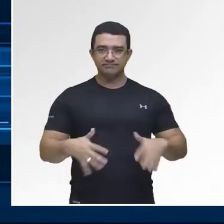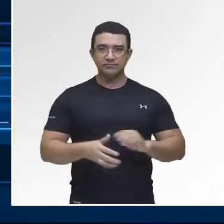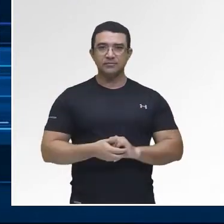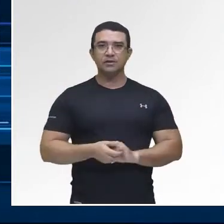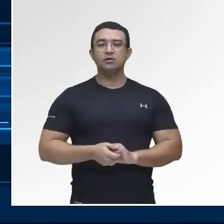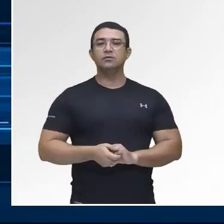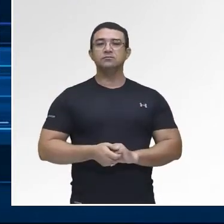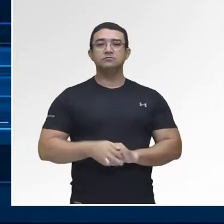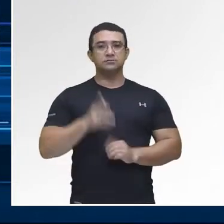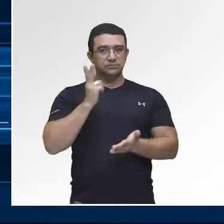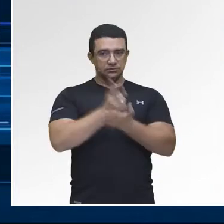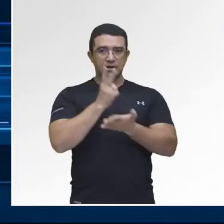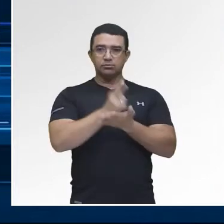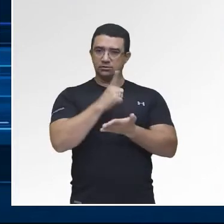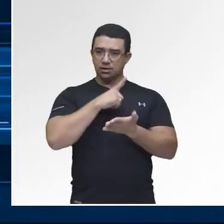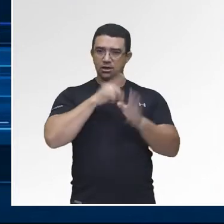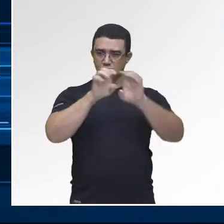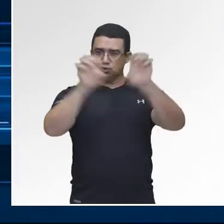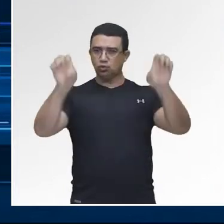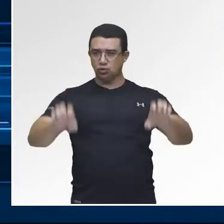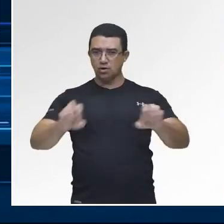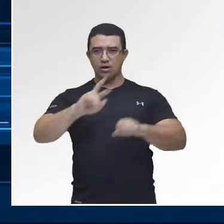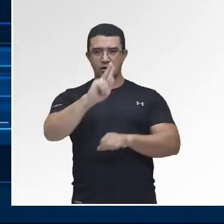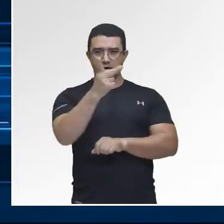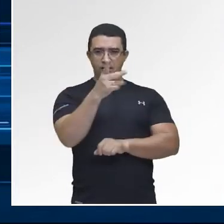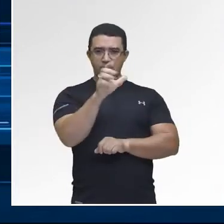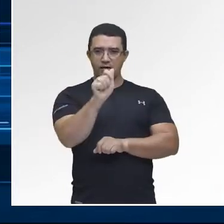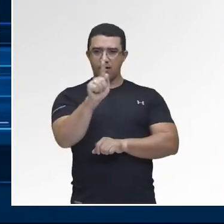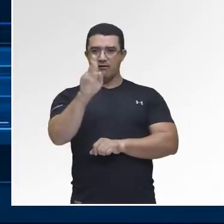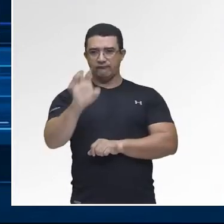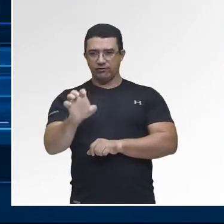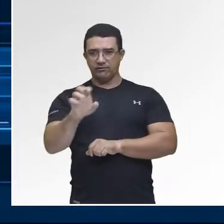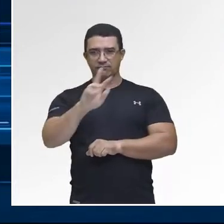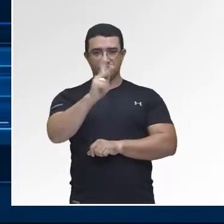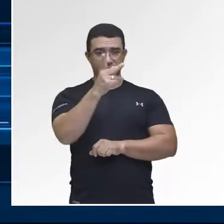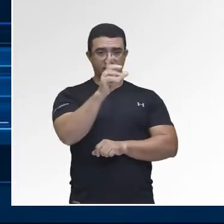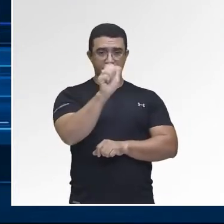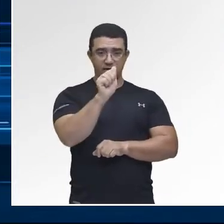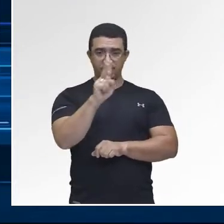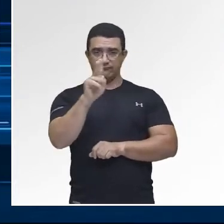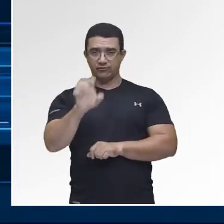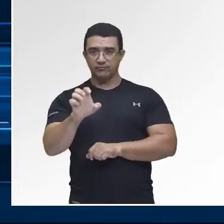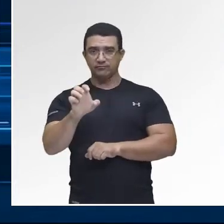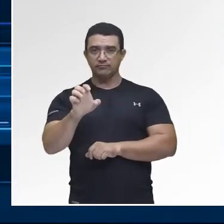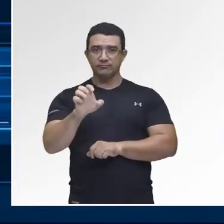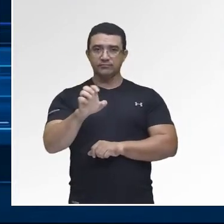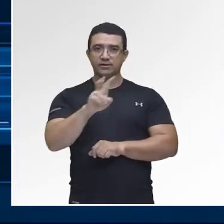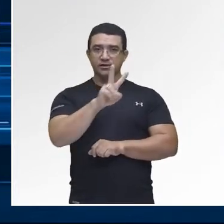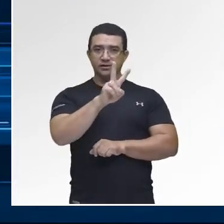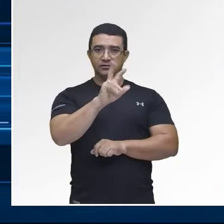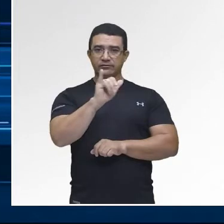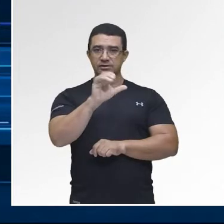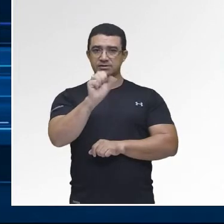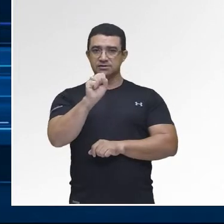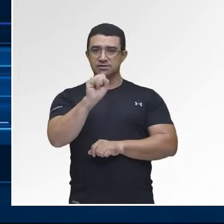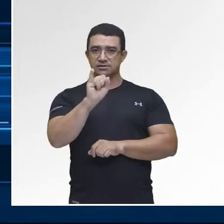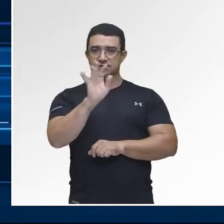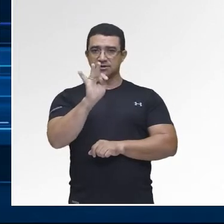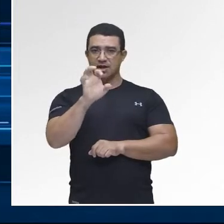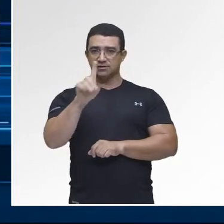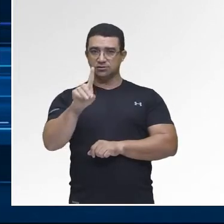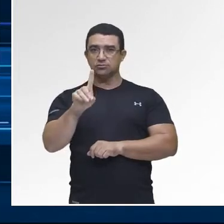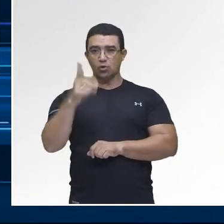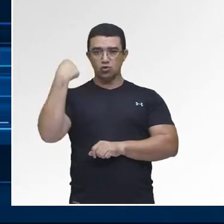eu já falei, ele faz parte da estrutura. We have visited Portugal several times. Né? Nós